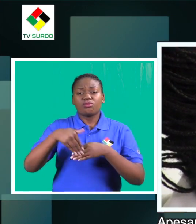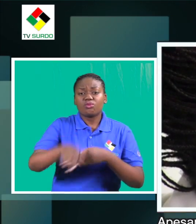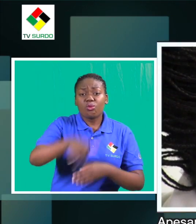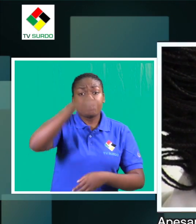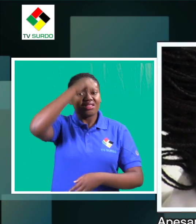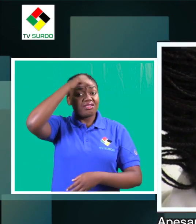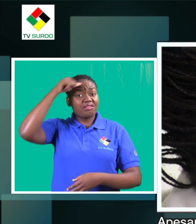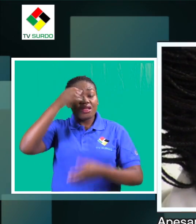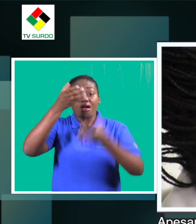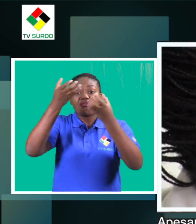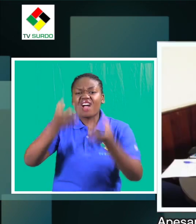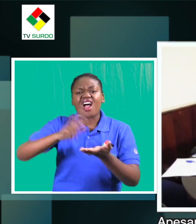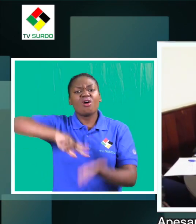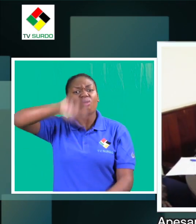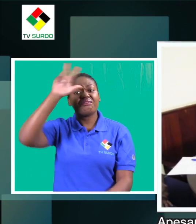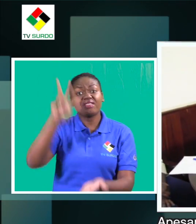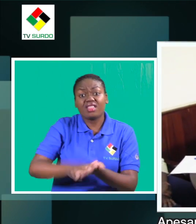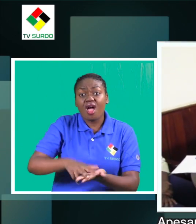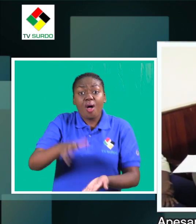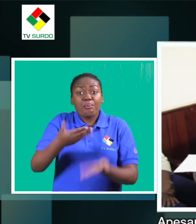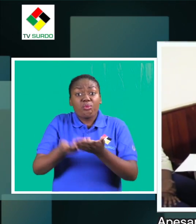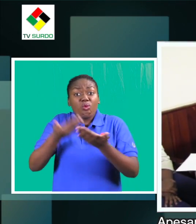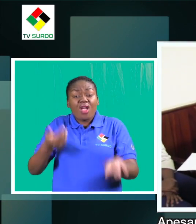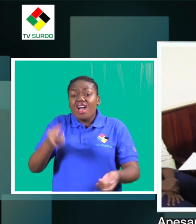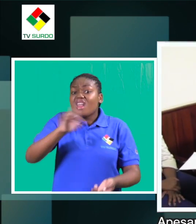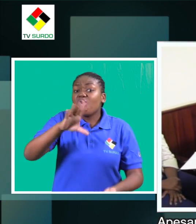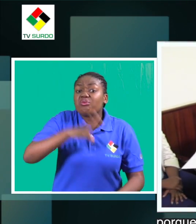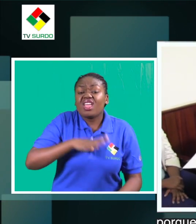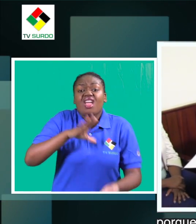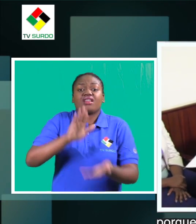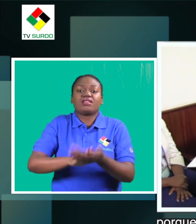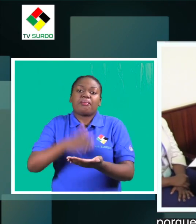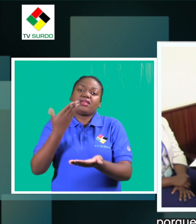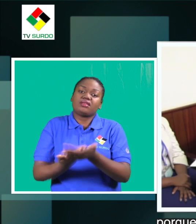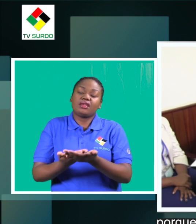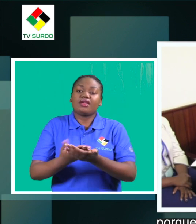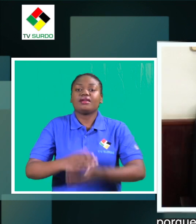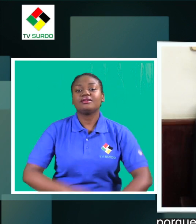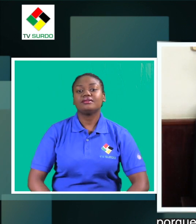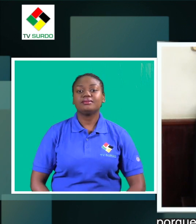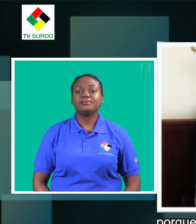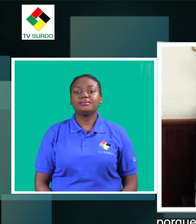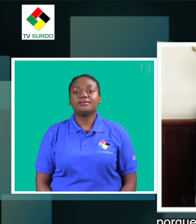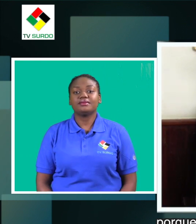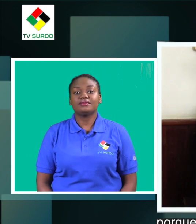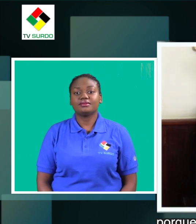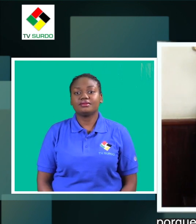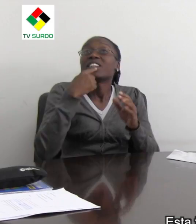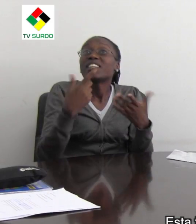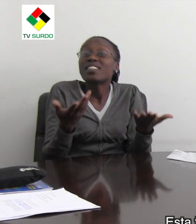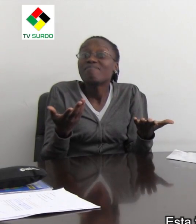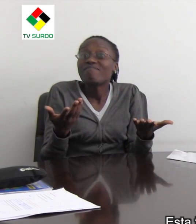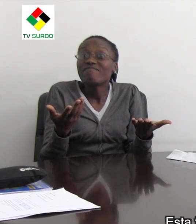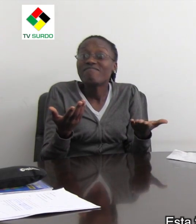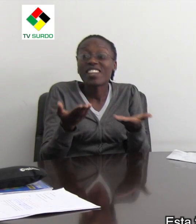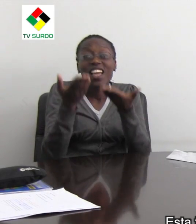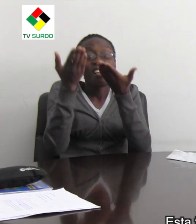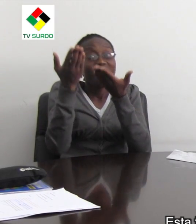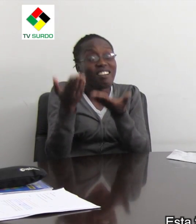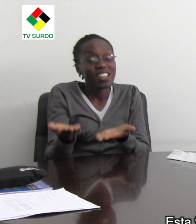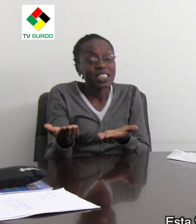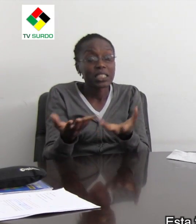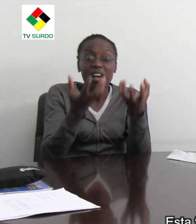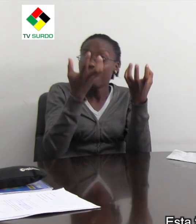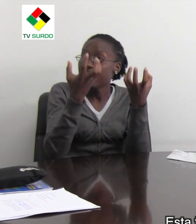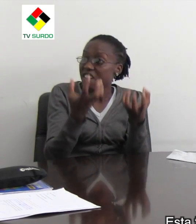Apesar dessa aprovação, continua difícil o seu acesso para surdos, porque não há intérpretes nas instituições públicas. Esta falta